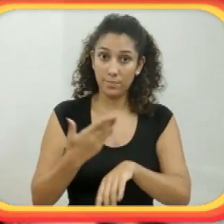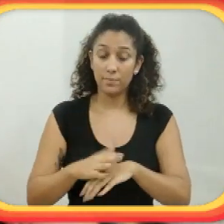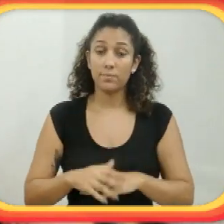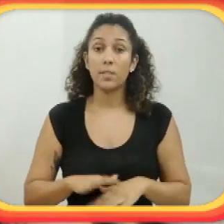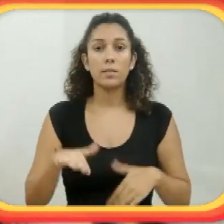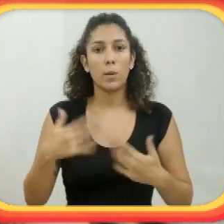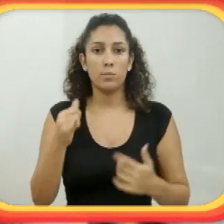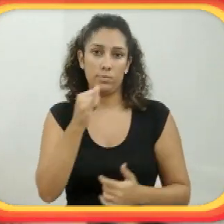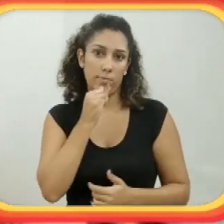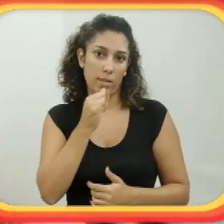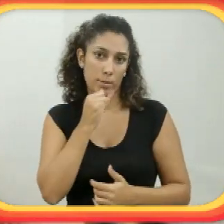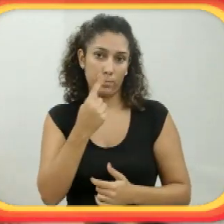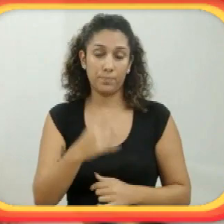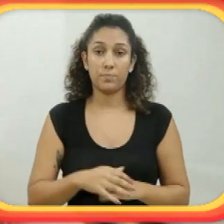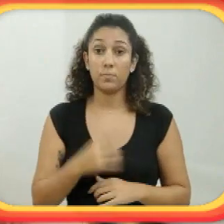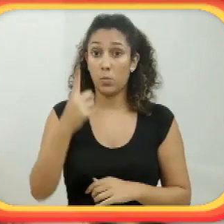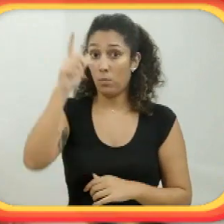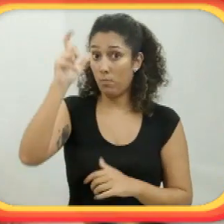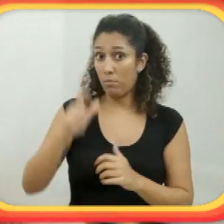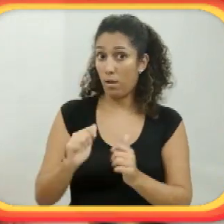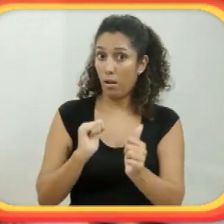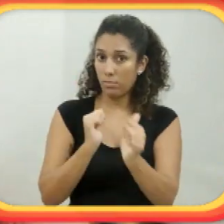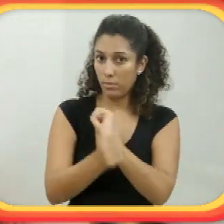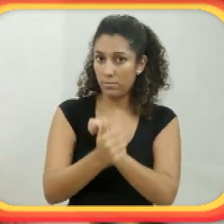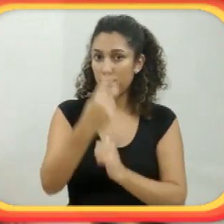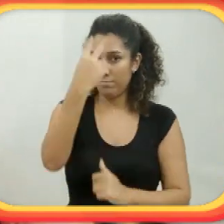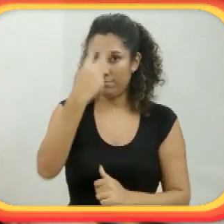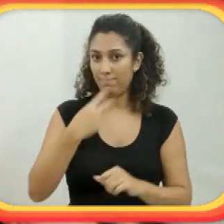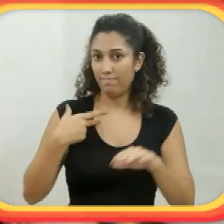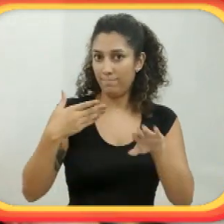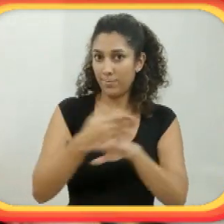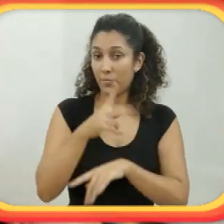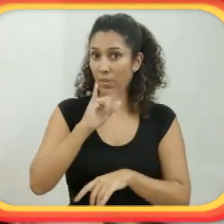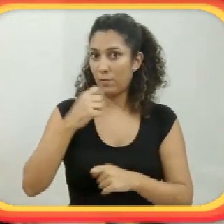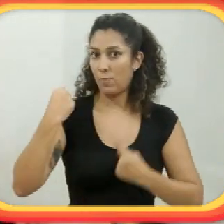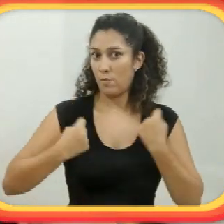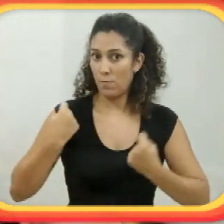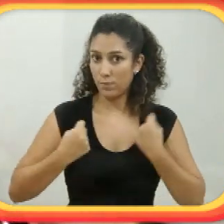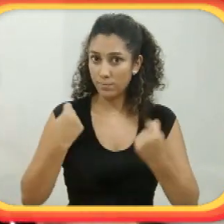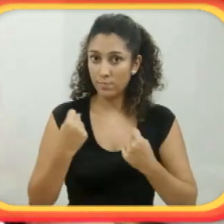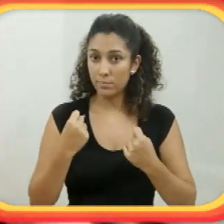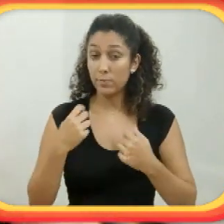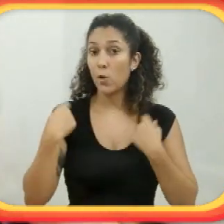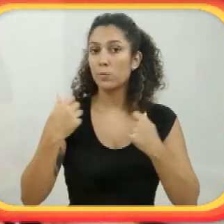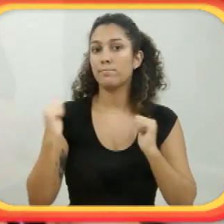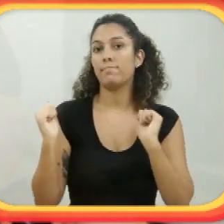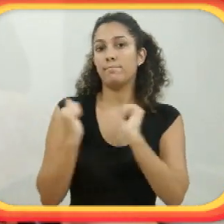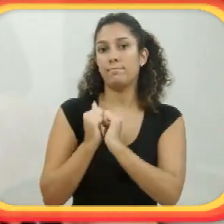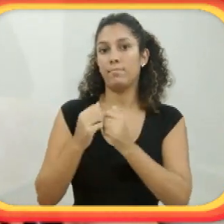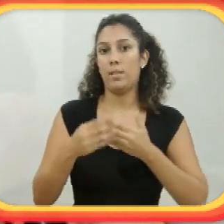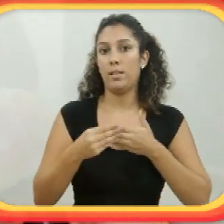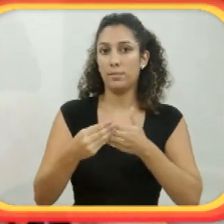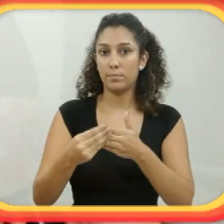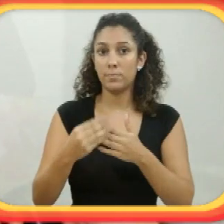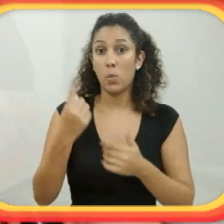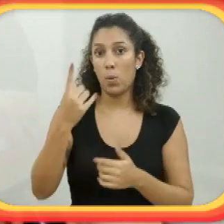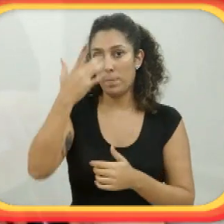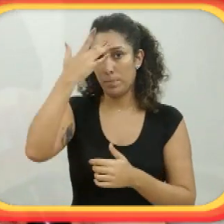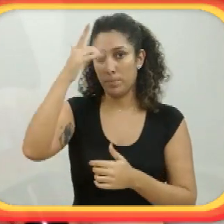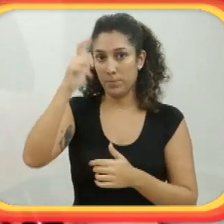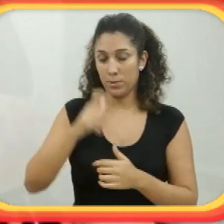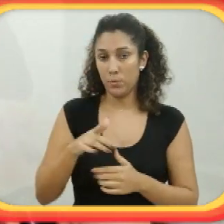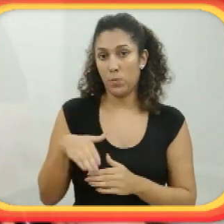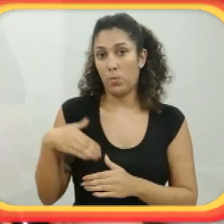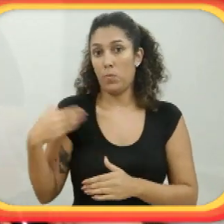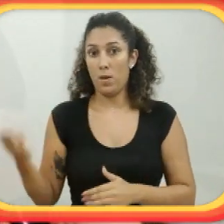né, para que as pessoas com deficiência, respeitando as suas limitações, possam praticar. Então, vamos dar